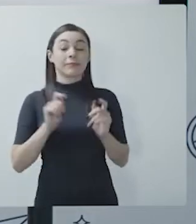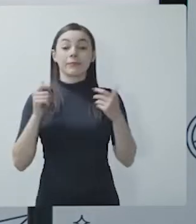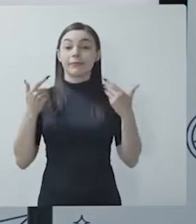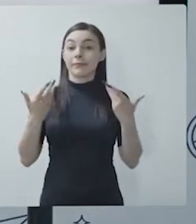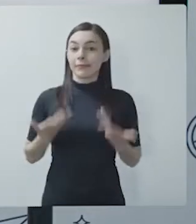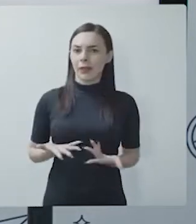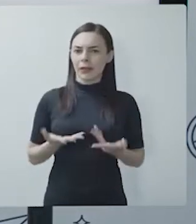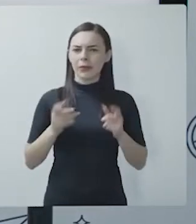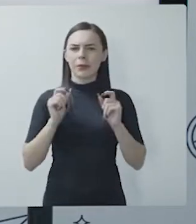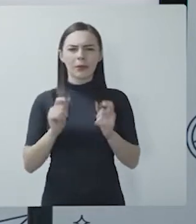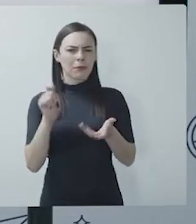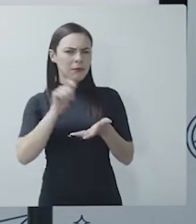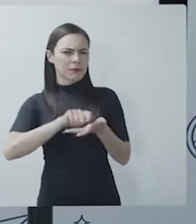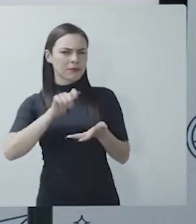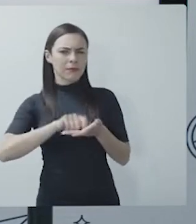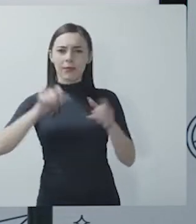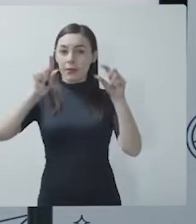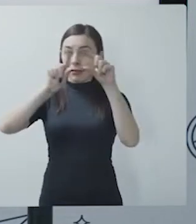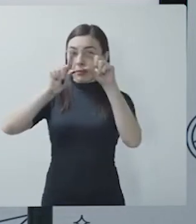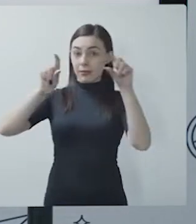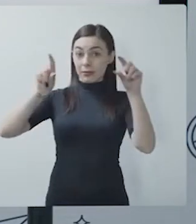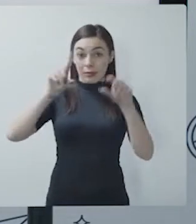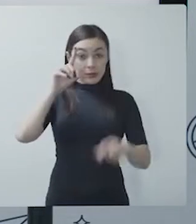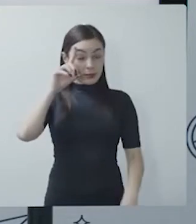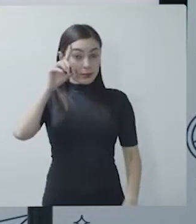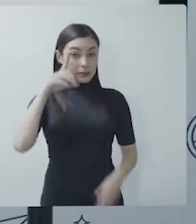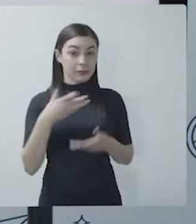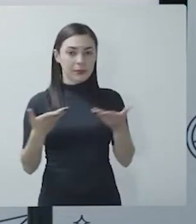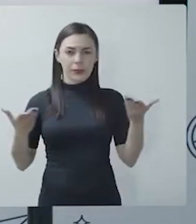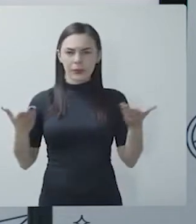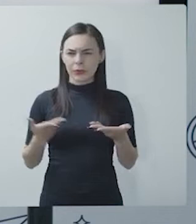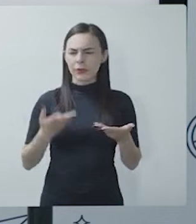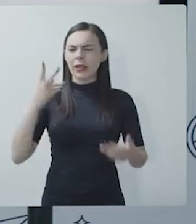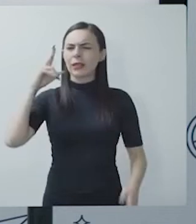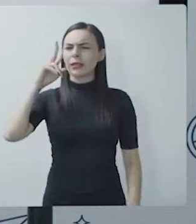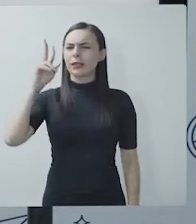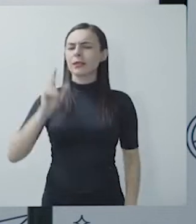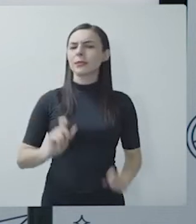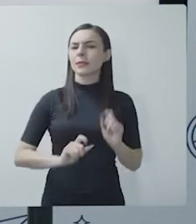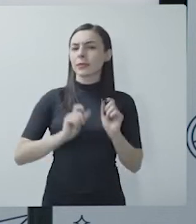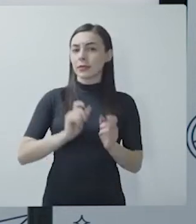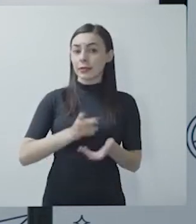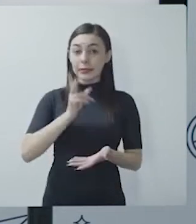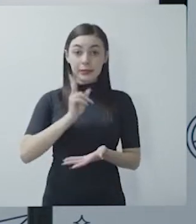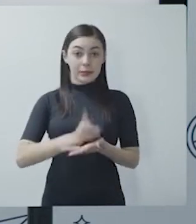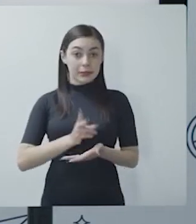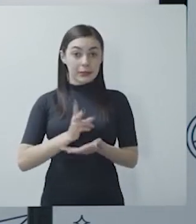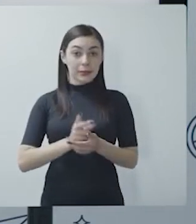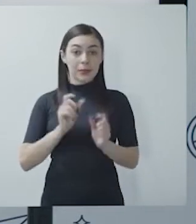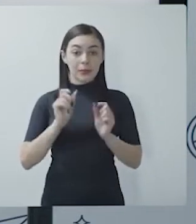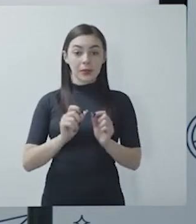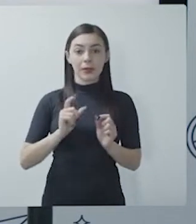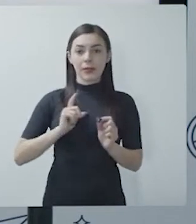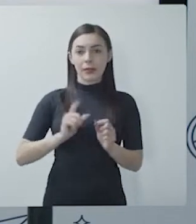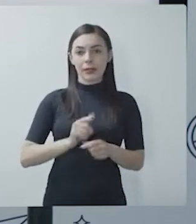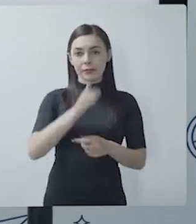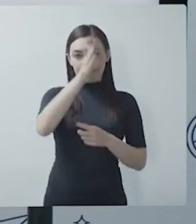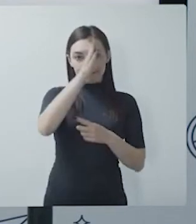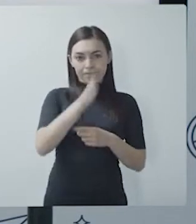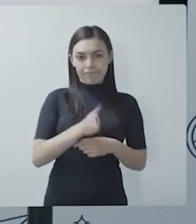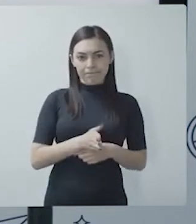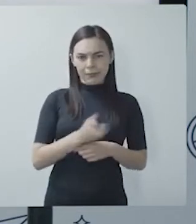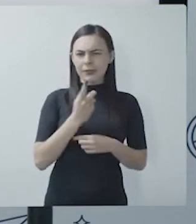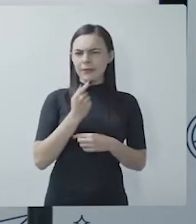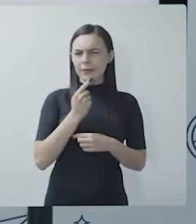Então, vamos colocar a data, não esquecendo sempre de começar da linha ali vermelha